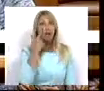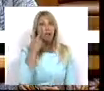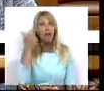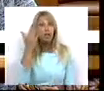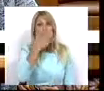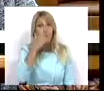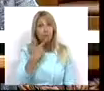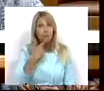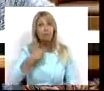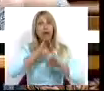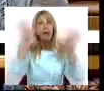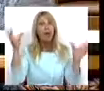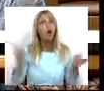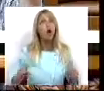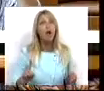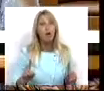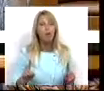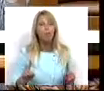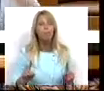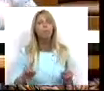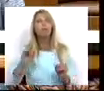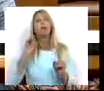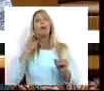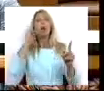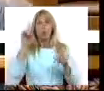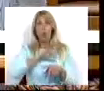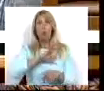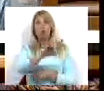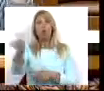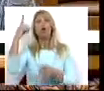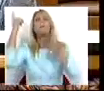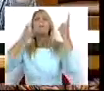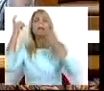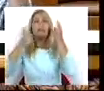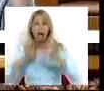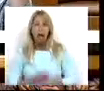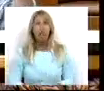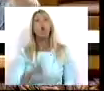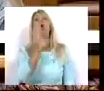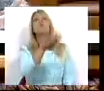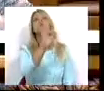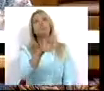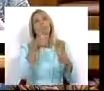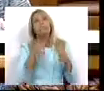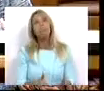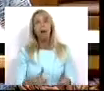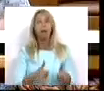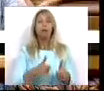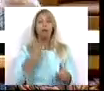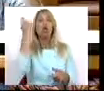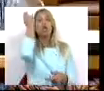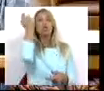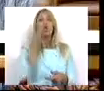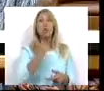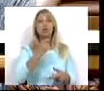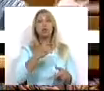estou a interpretar bem, que pensavam os senhores ter escolhido bem os juízes do Tribunal Constitucional e